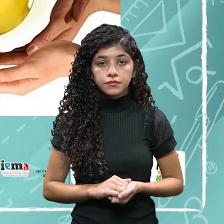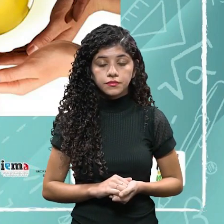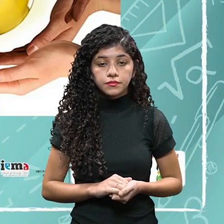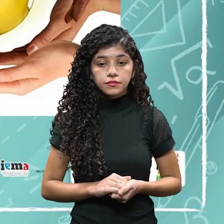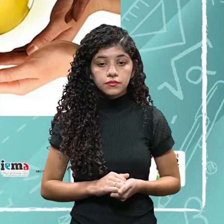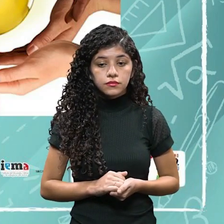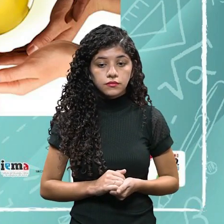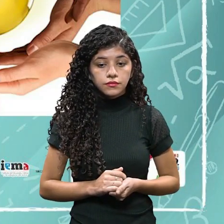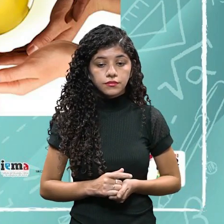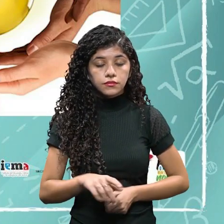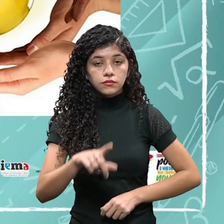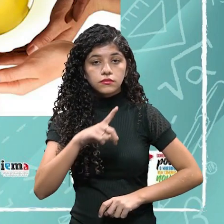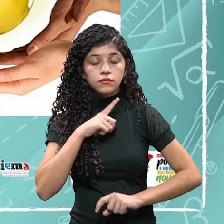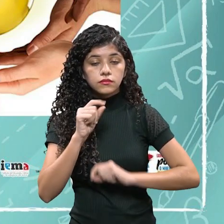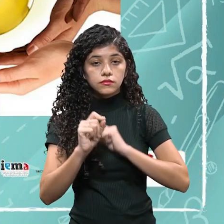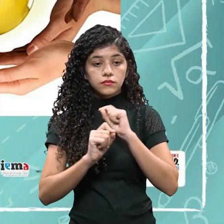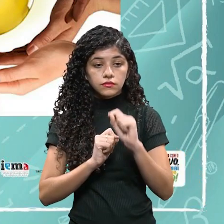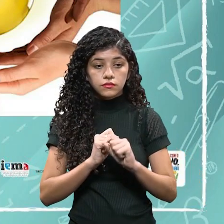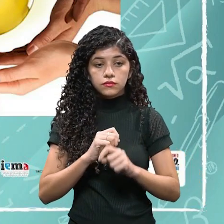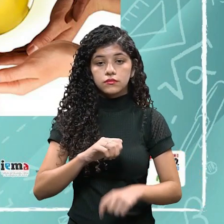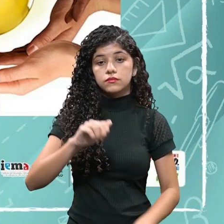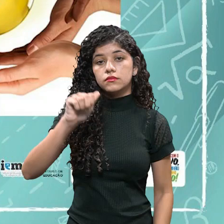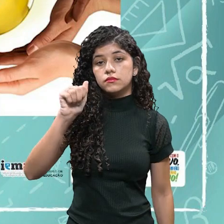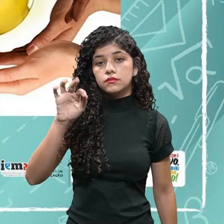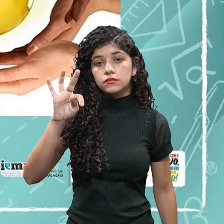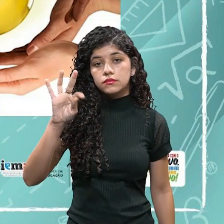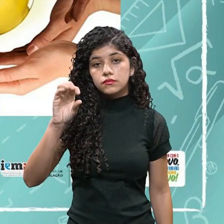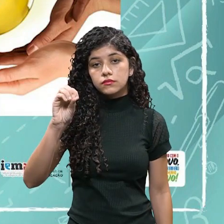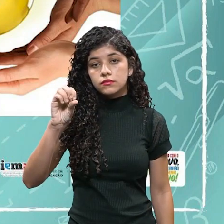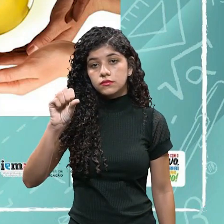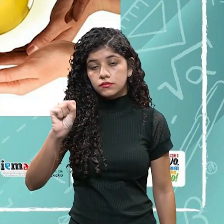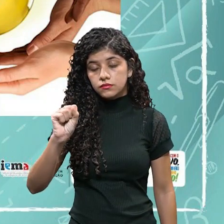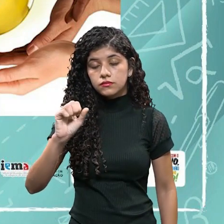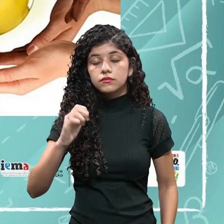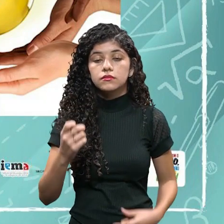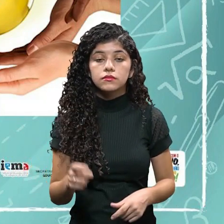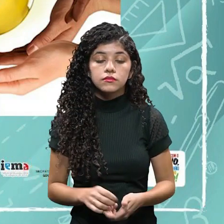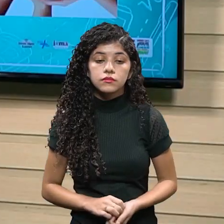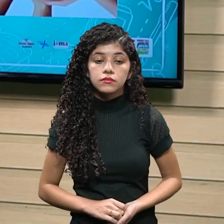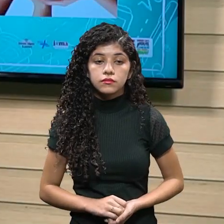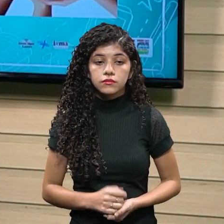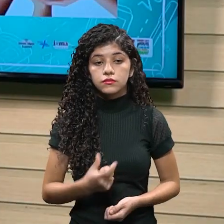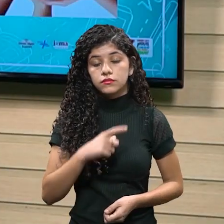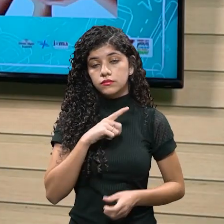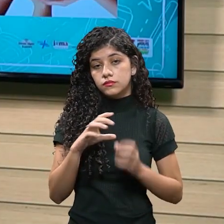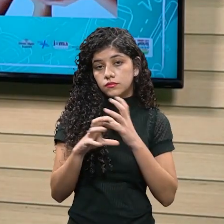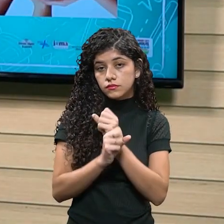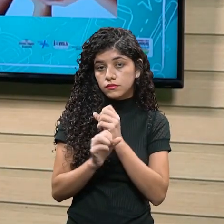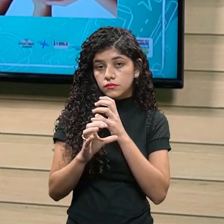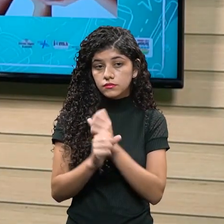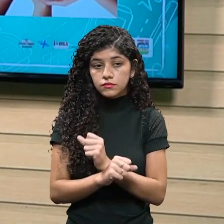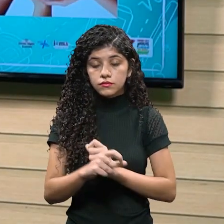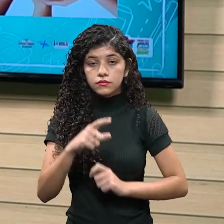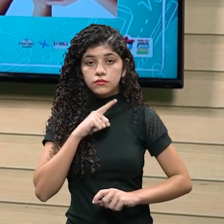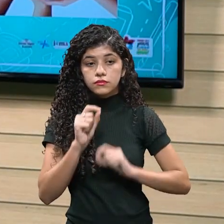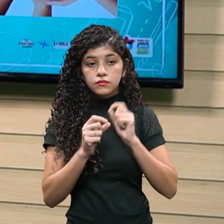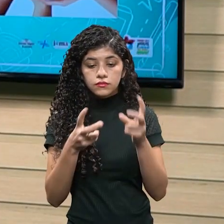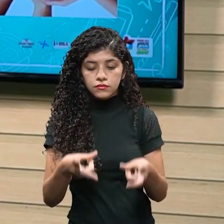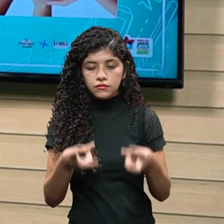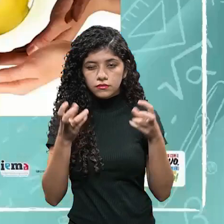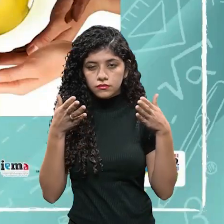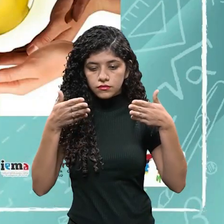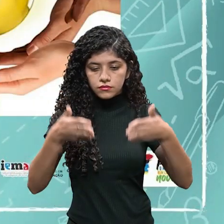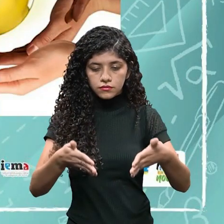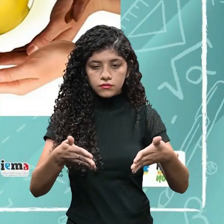operações consideradas como atos cooperativos e atos não cooperativos. Então, na contabilidade de cooperativas, vocês têm que prestar bastante